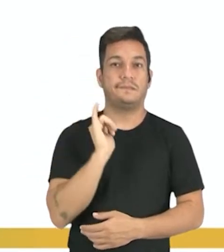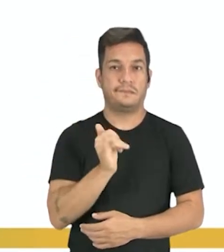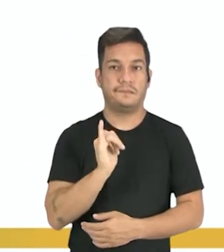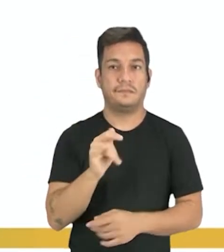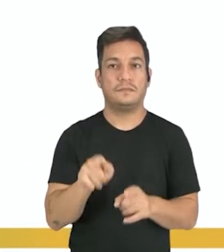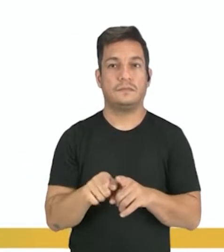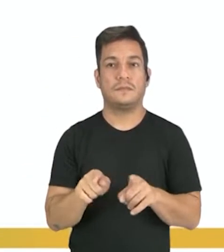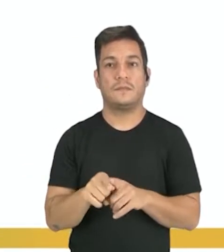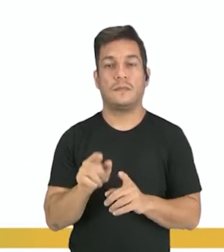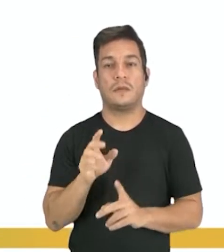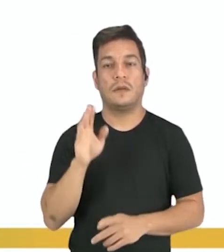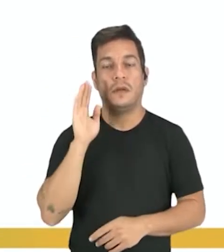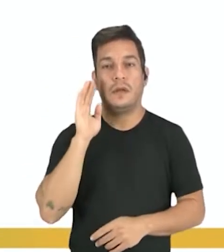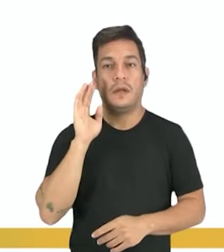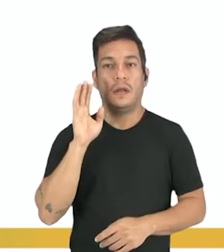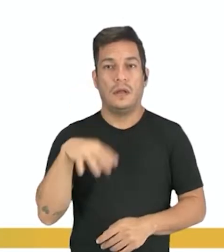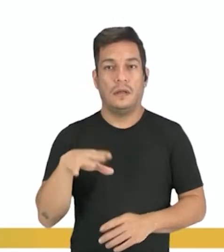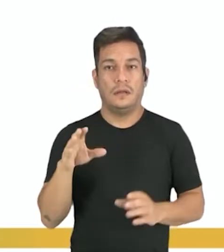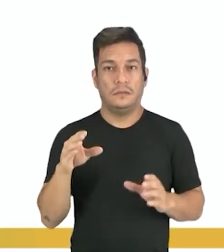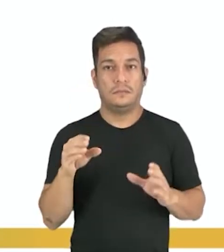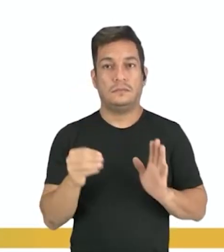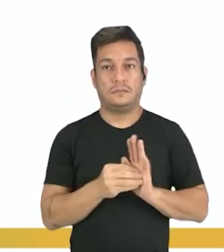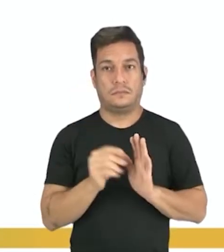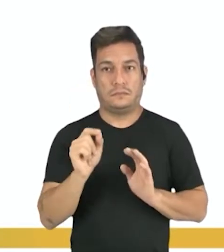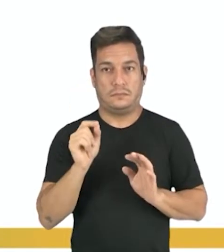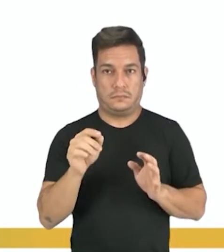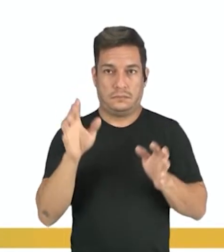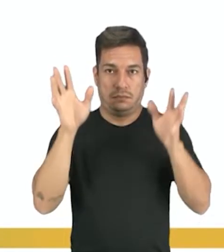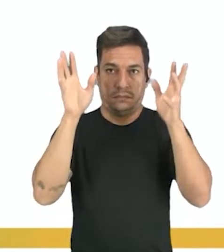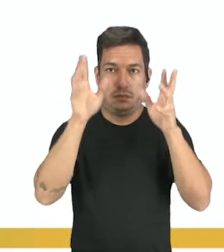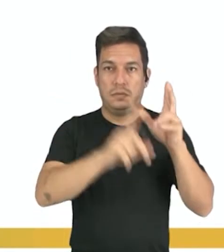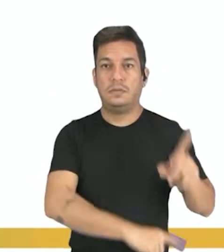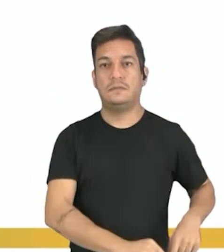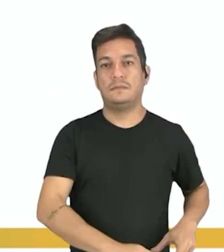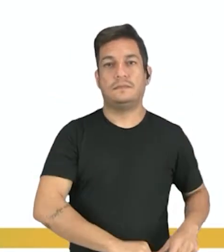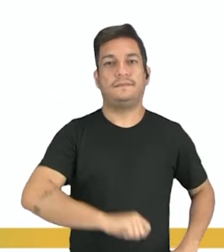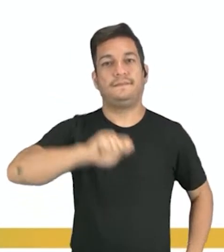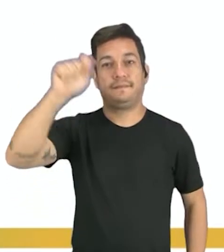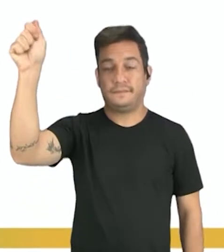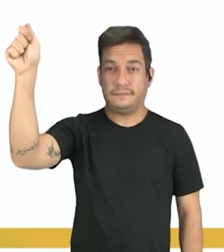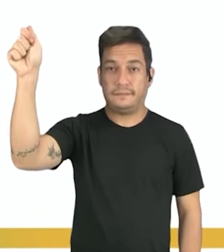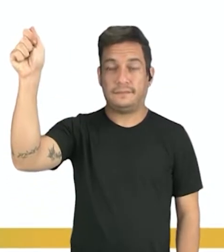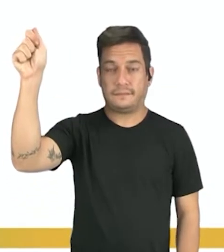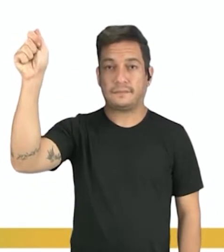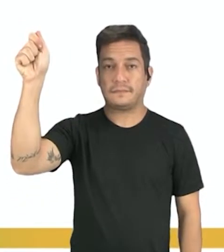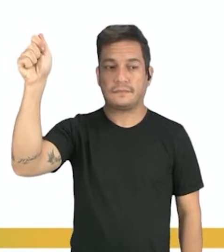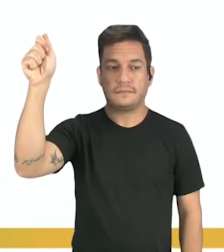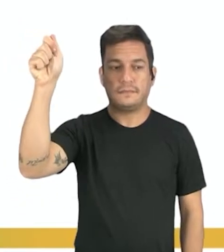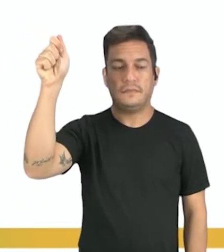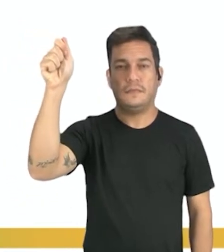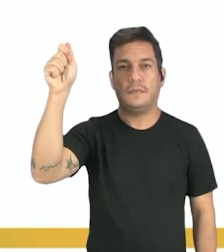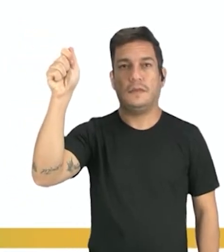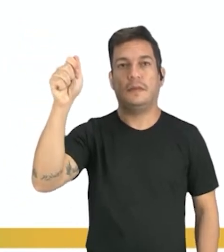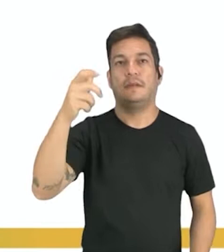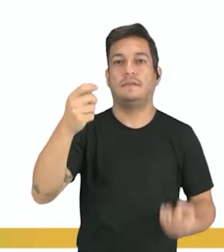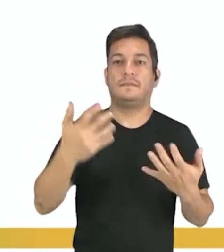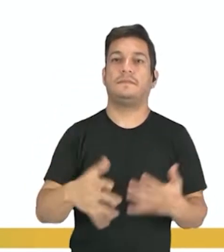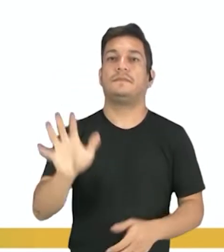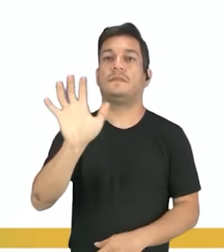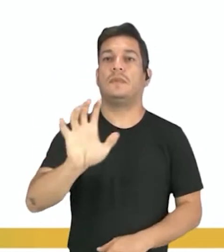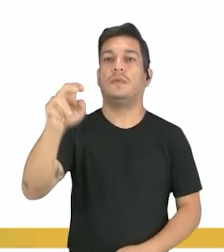também inclusive é incluindo Acre né então a gente vai falar um pouquinho sobre a